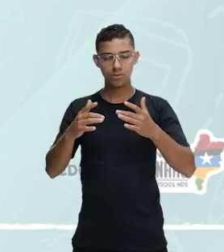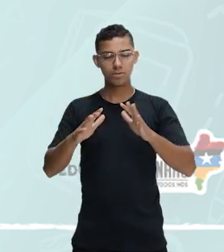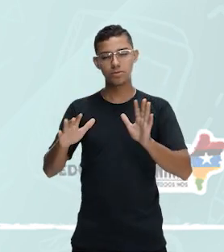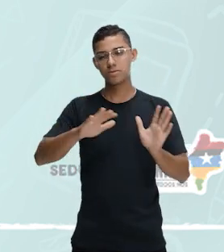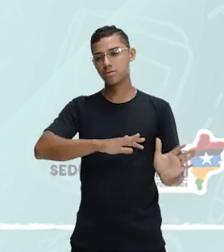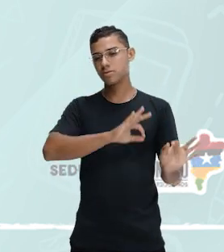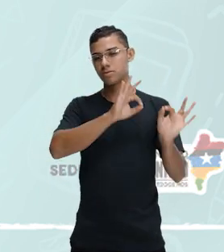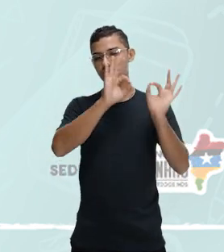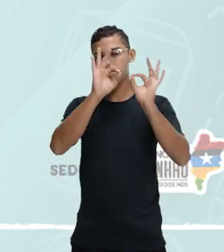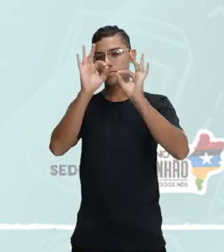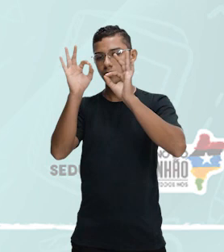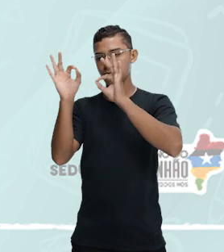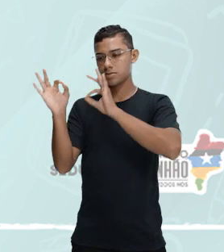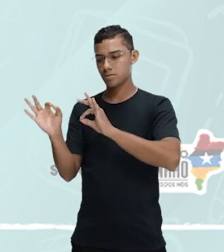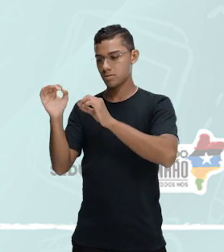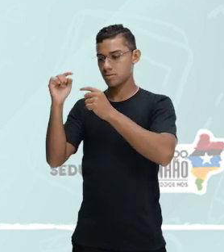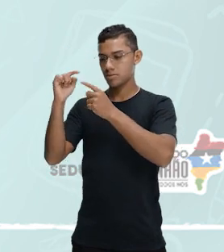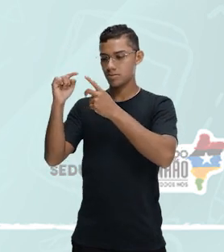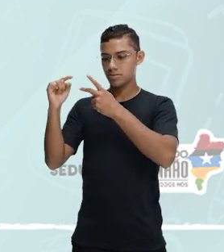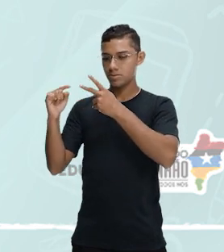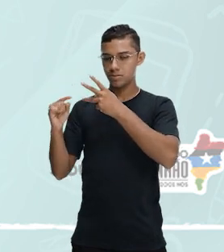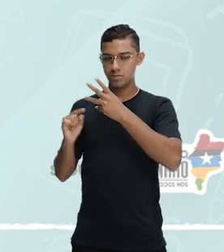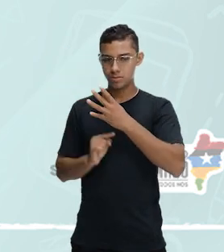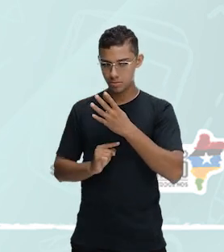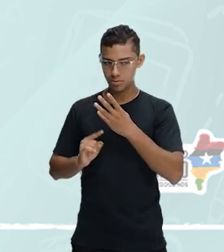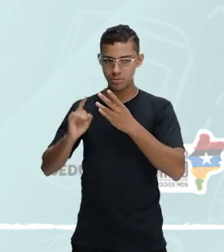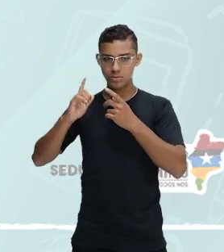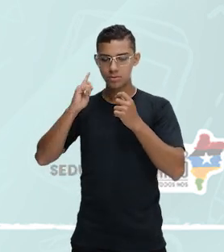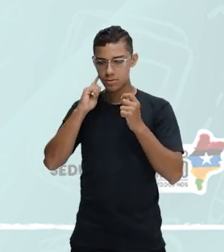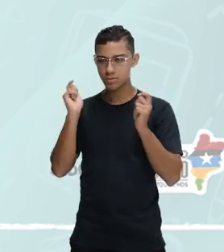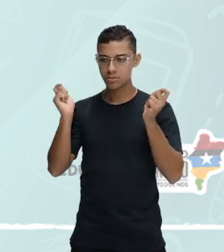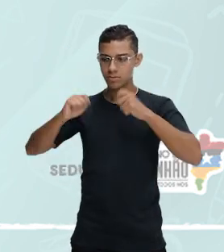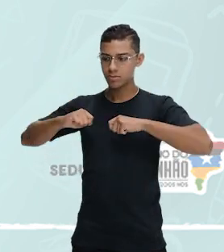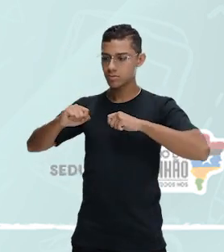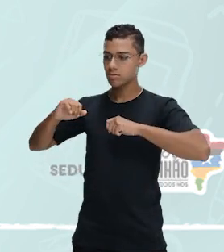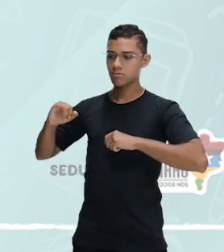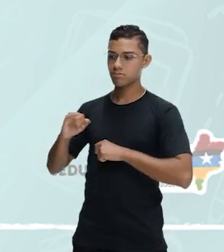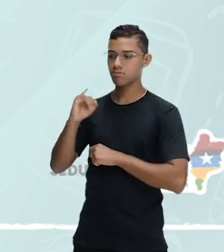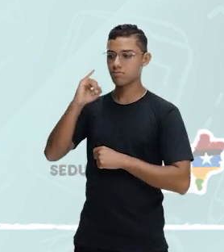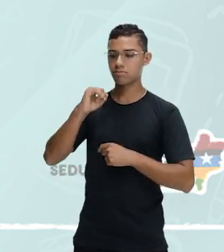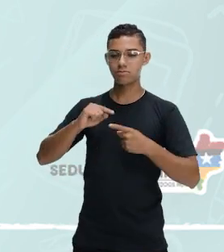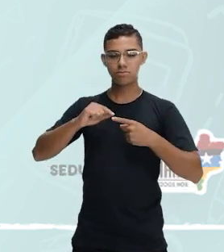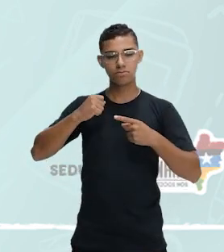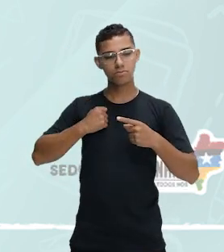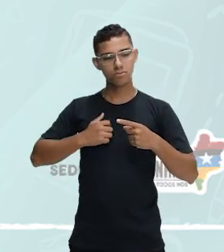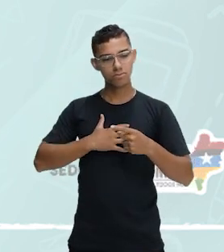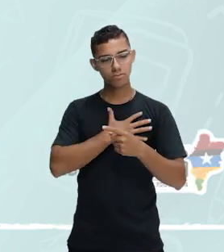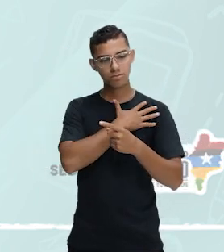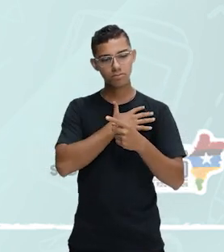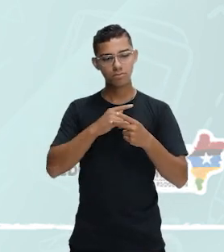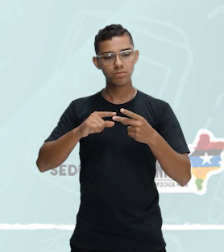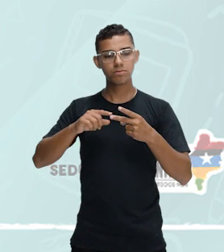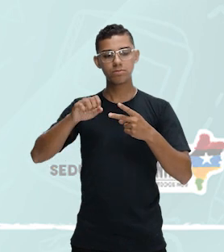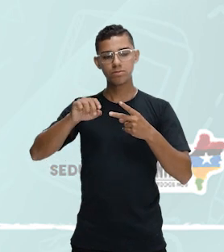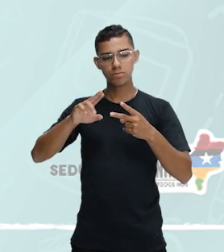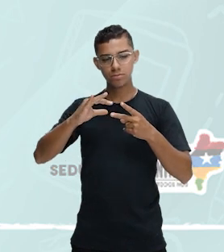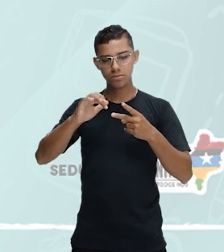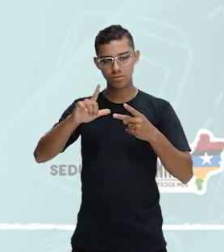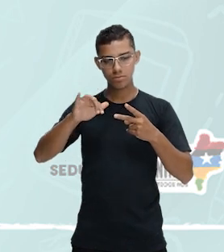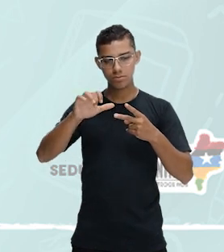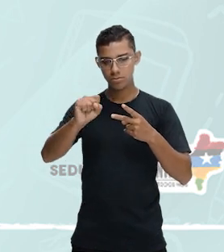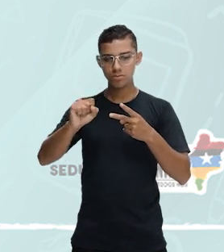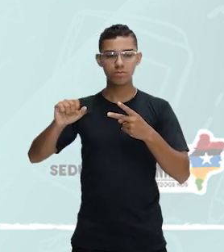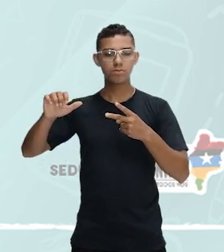série de teóricos, né, que reforçaram o geocentrismo, né? Aristóteles, Euclides de